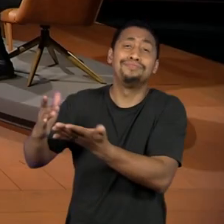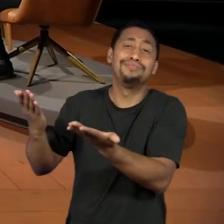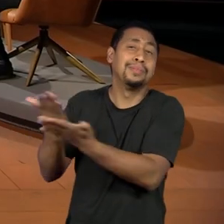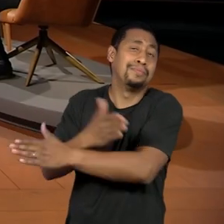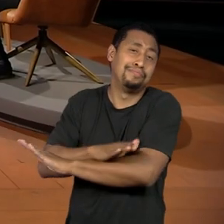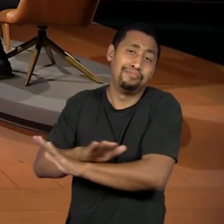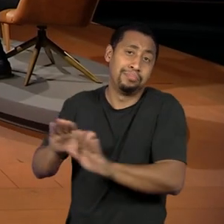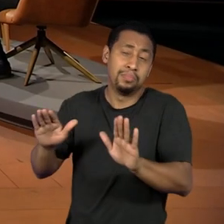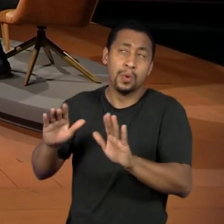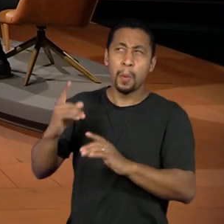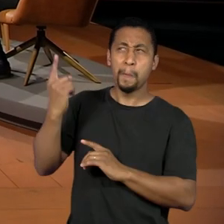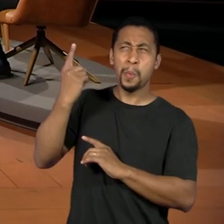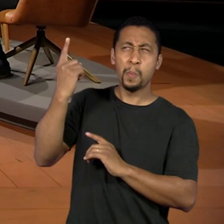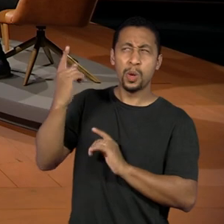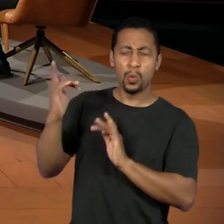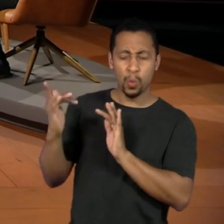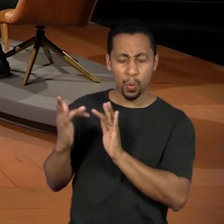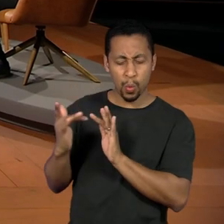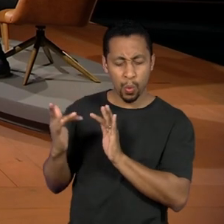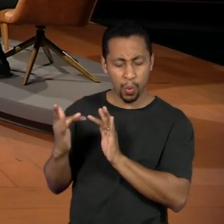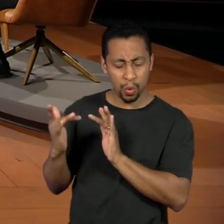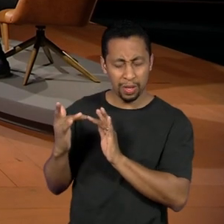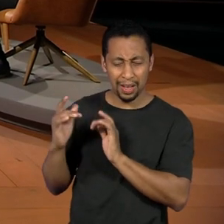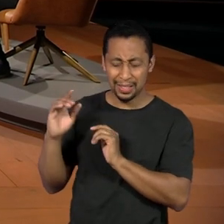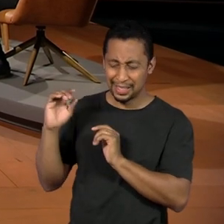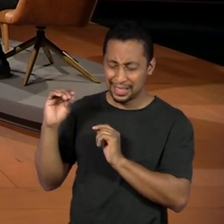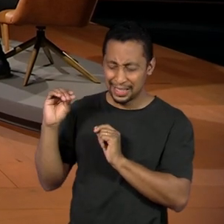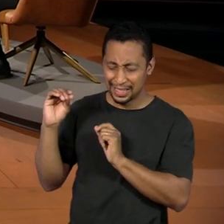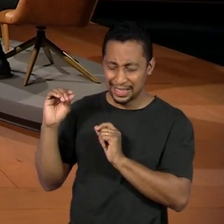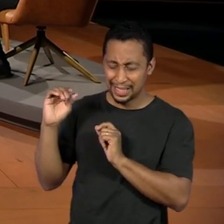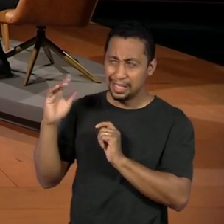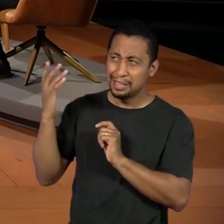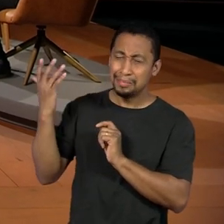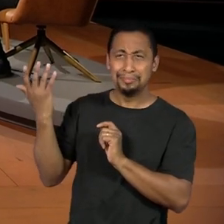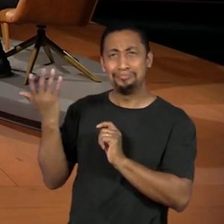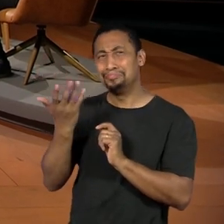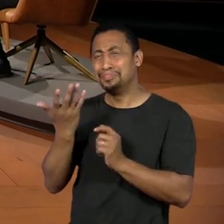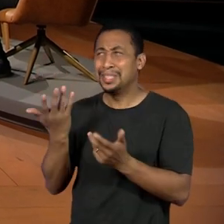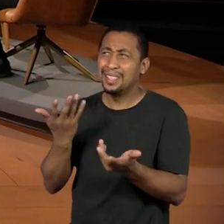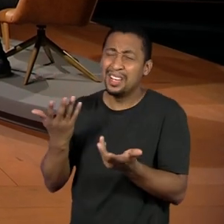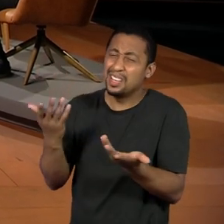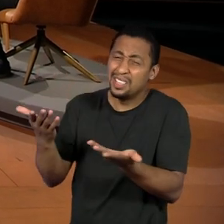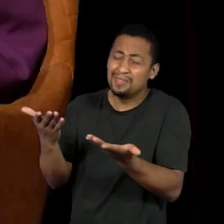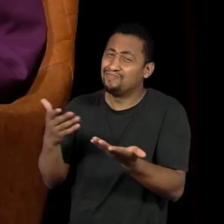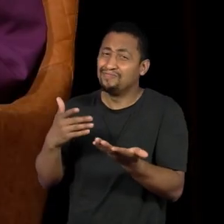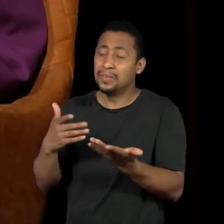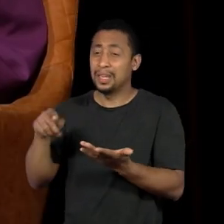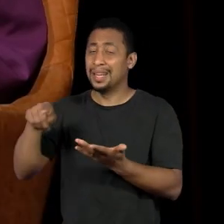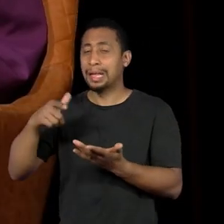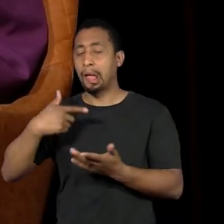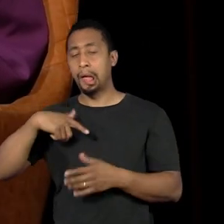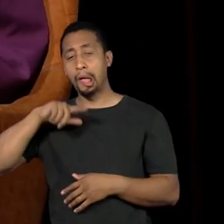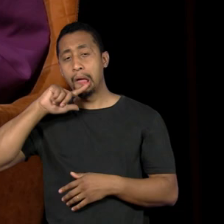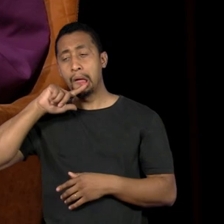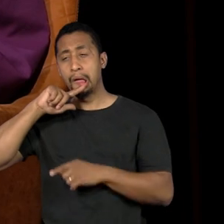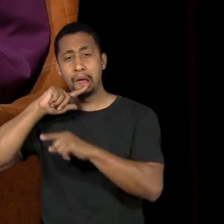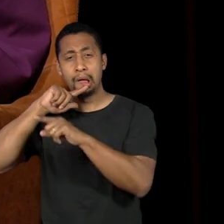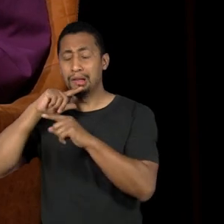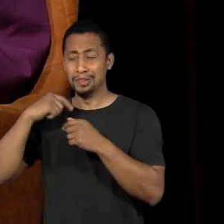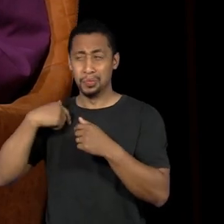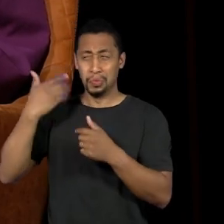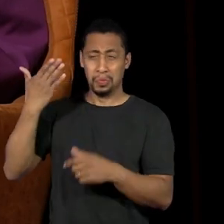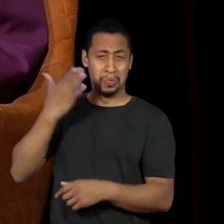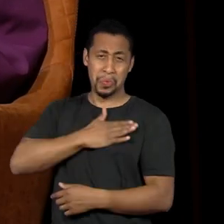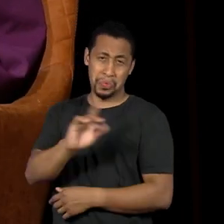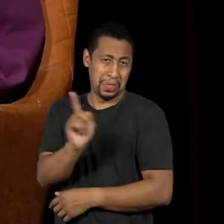primeiro contato não foi bom, não. Foi uma antipatia meio mútua, assim. Eu não gostei dela muito porque ela